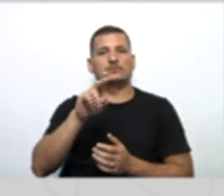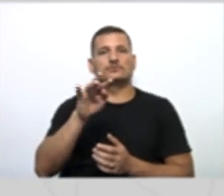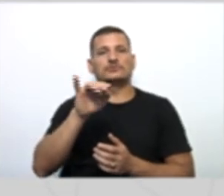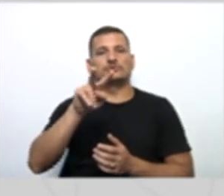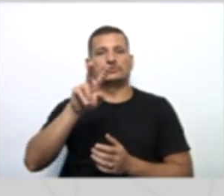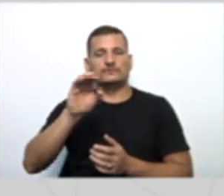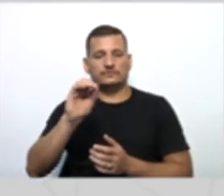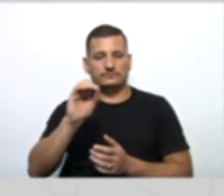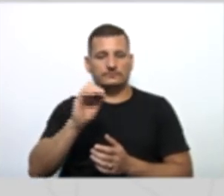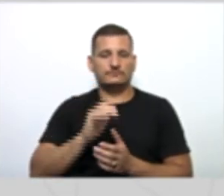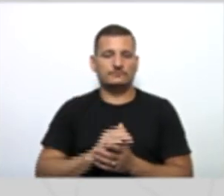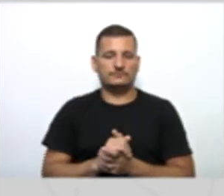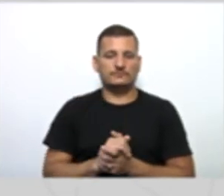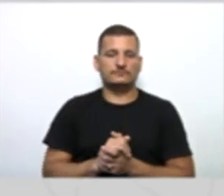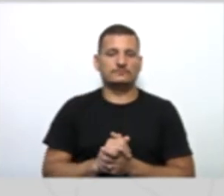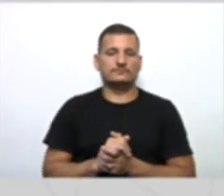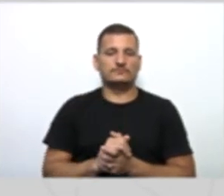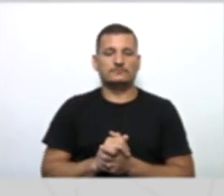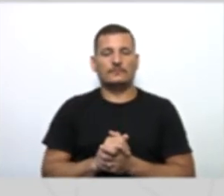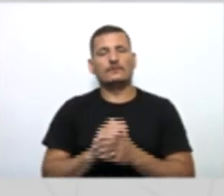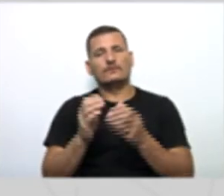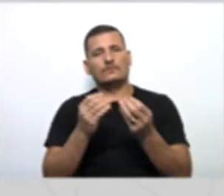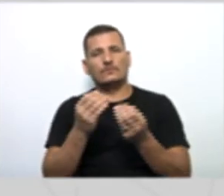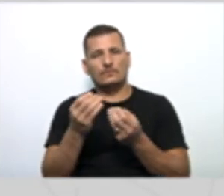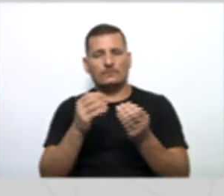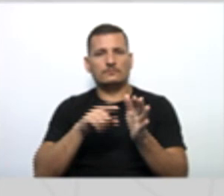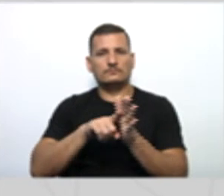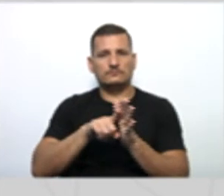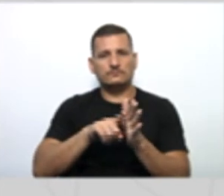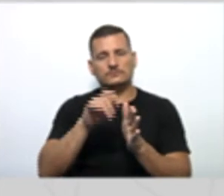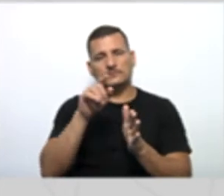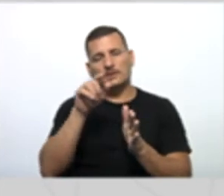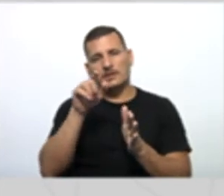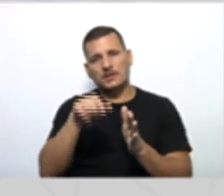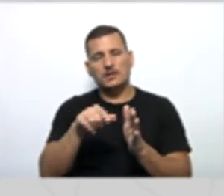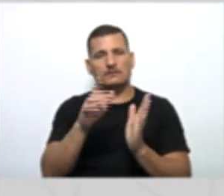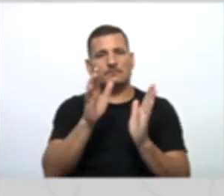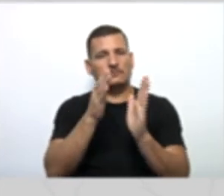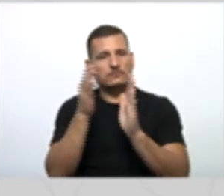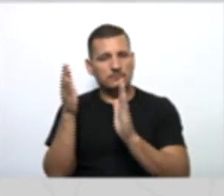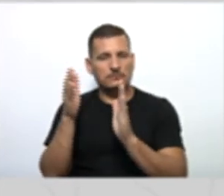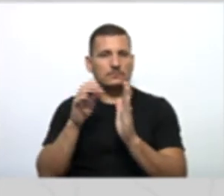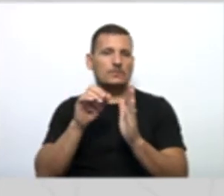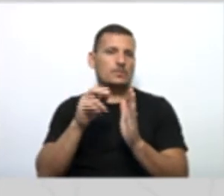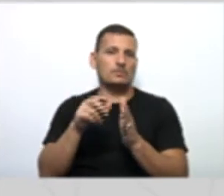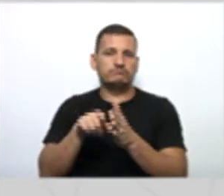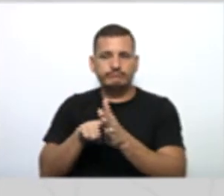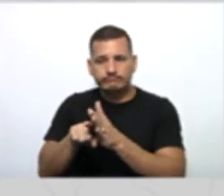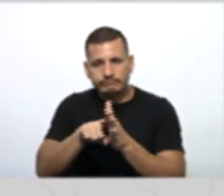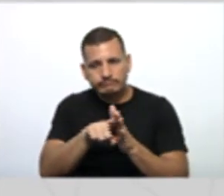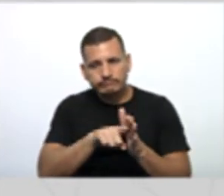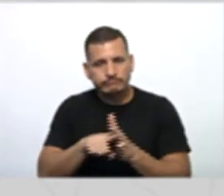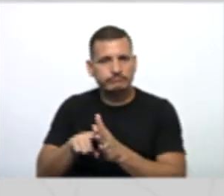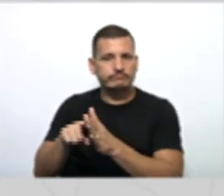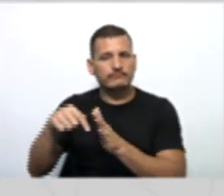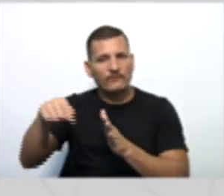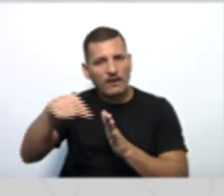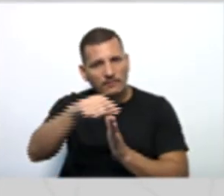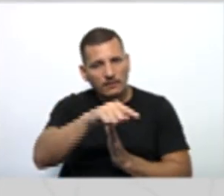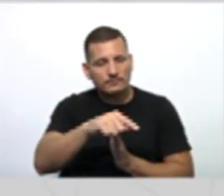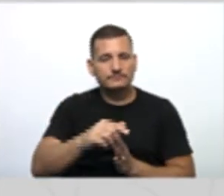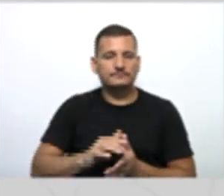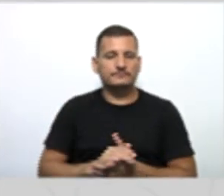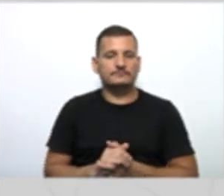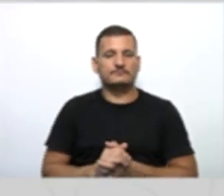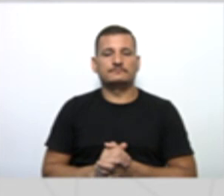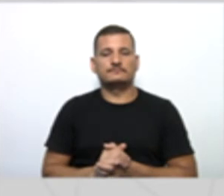já vou explanar. A forma da pesquisa, se vai ser uma pesquisa bibliográfica, se vai ser uma pesquisa exploratória, se vai ser um estudo de